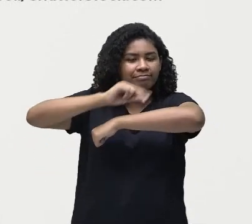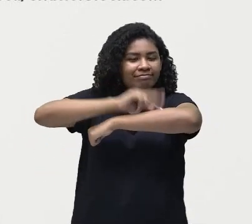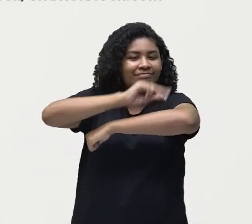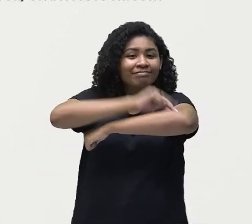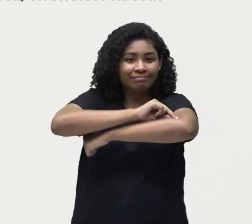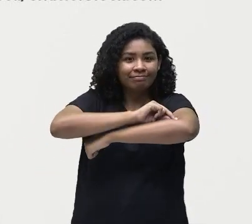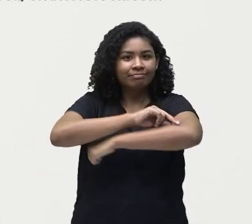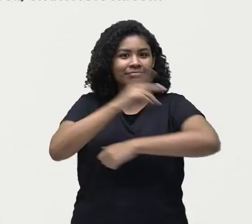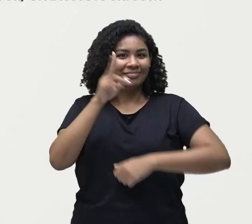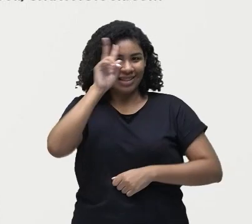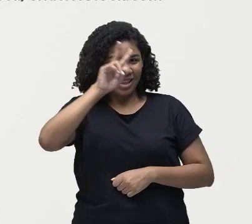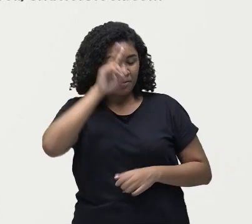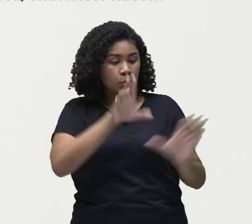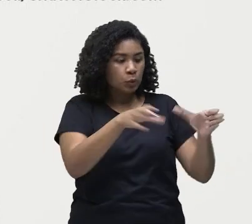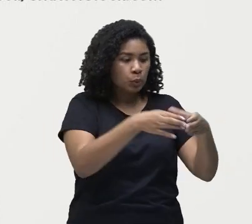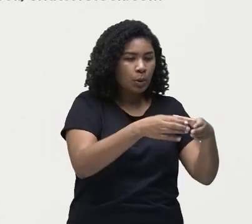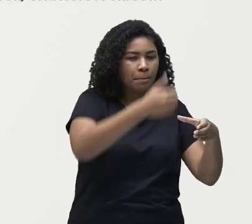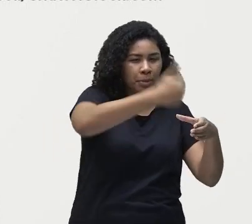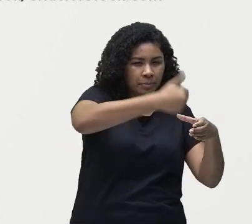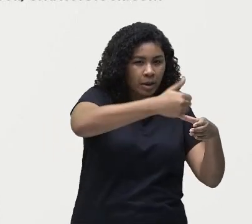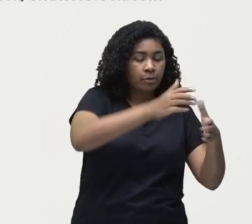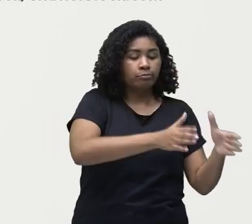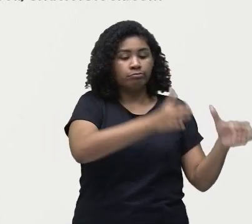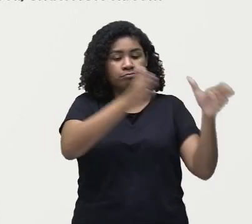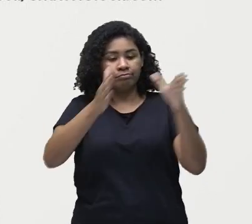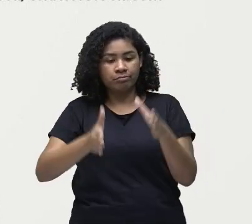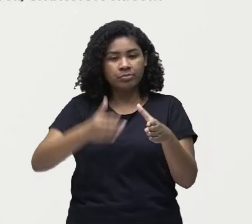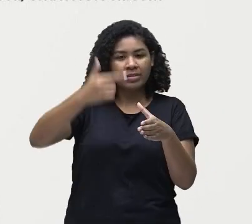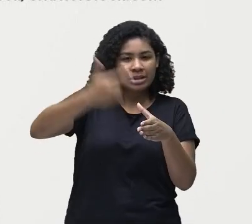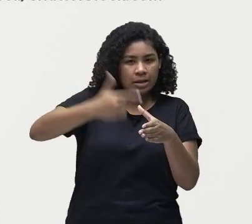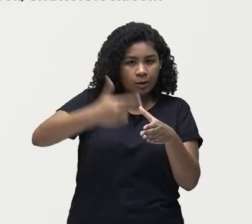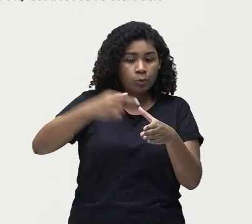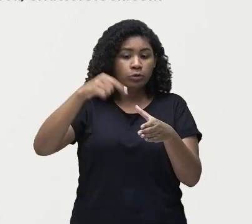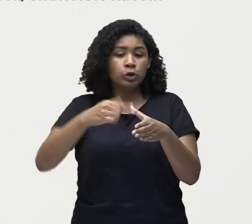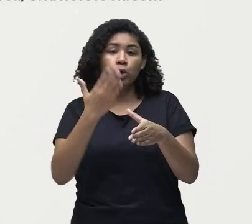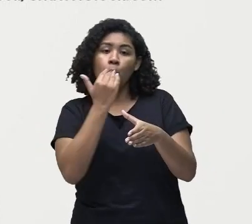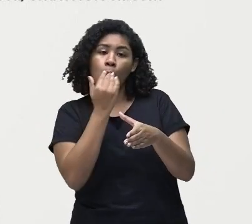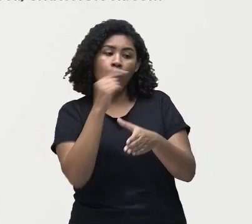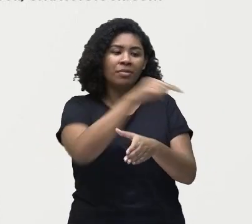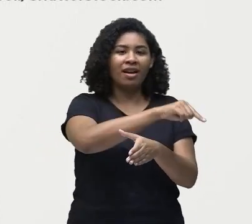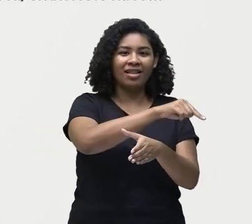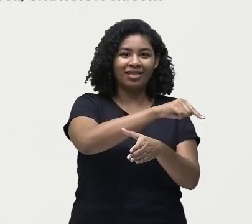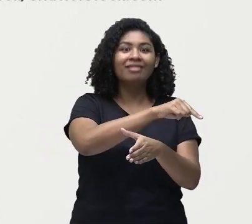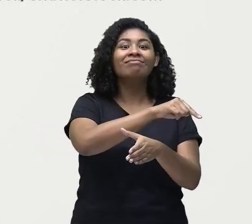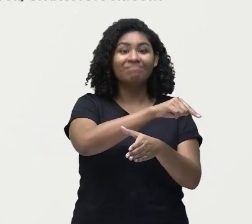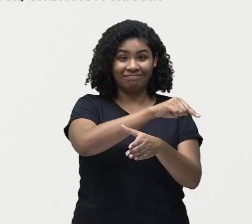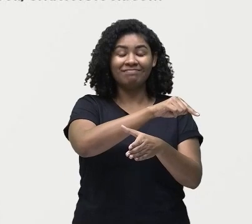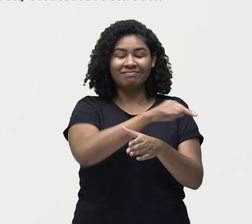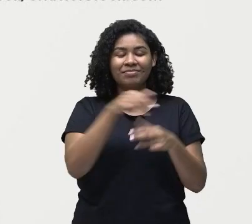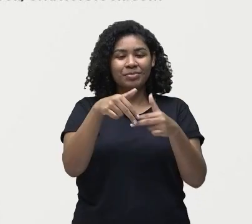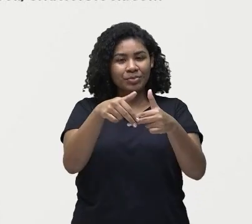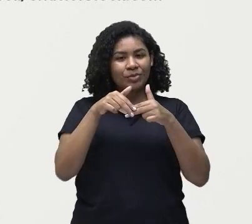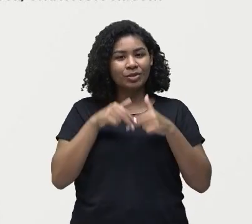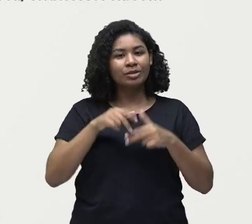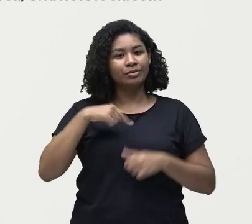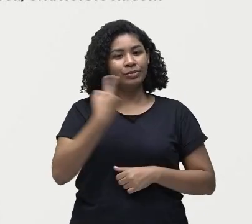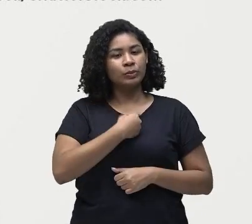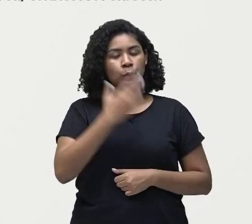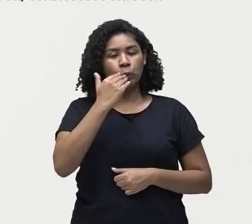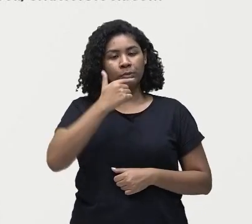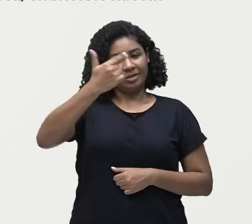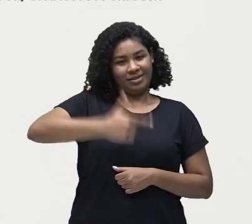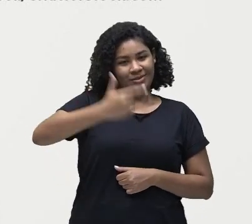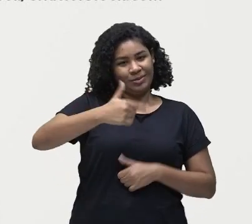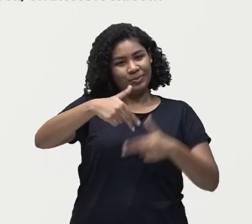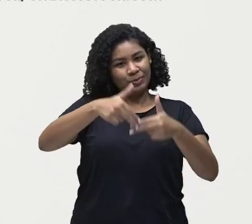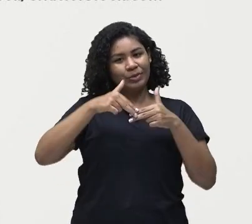é o consumidor primário. Então, nós somos consumidores e somos consumidores secundários,